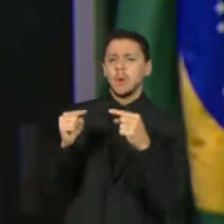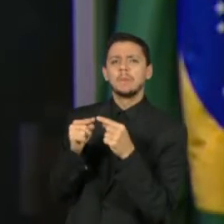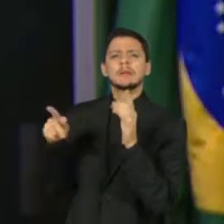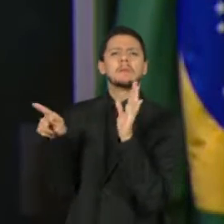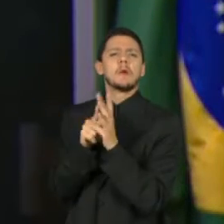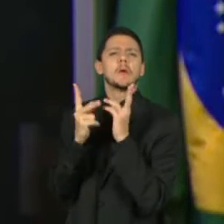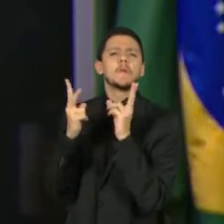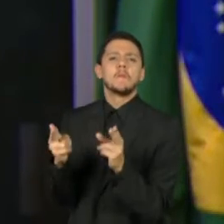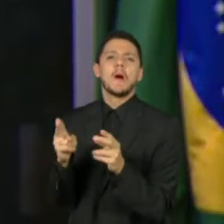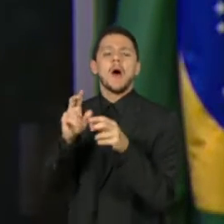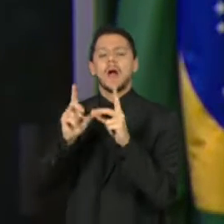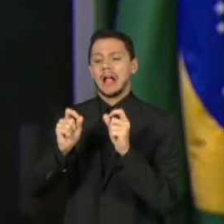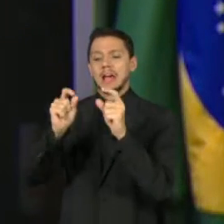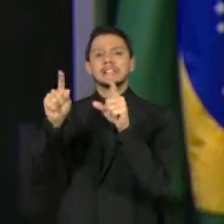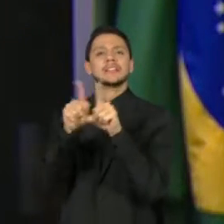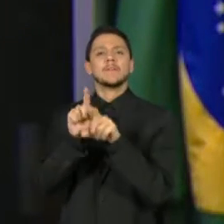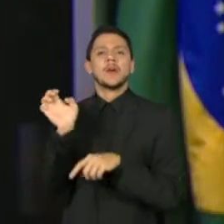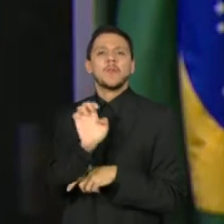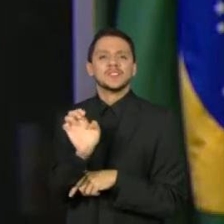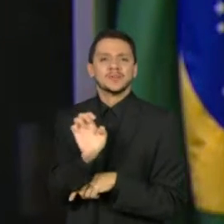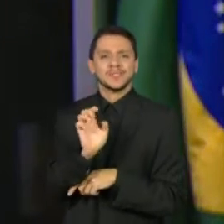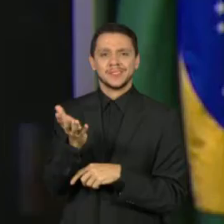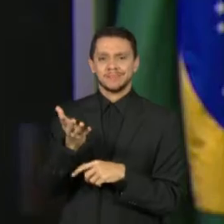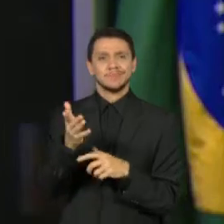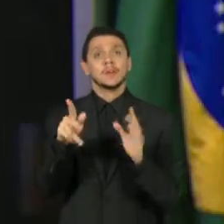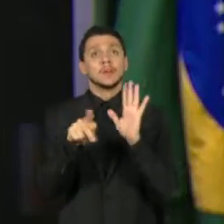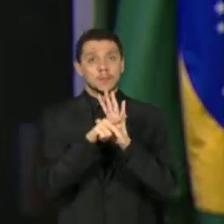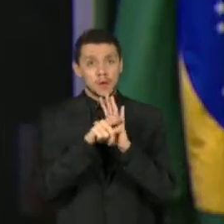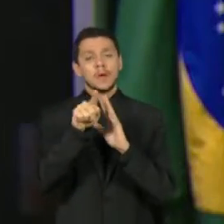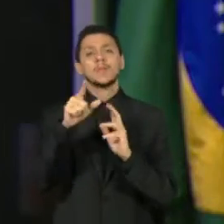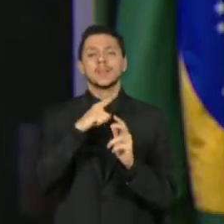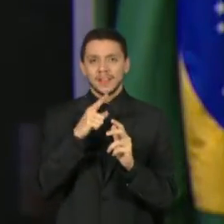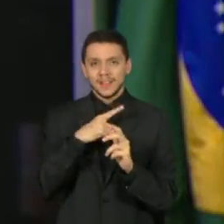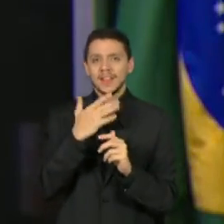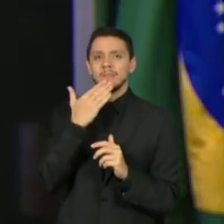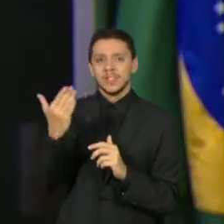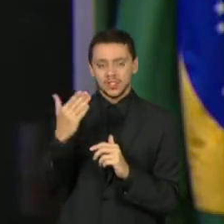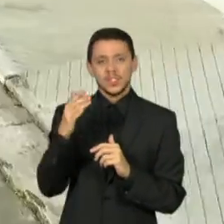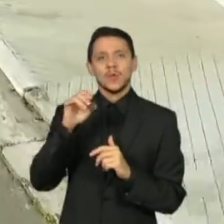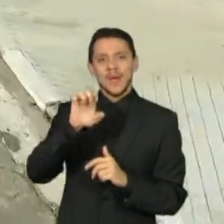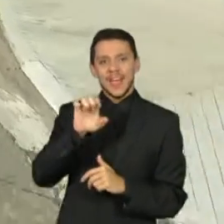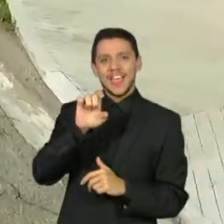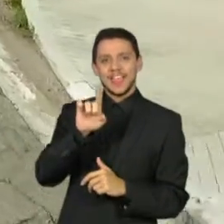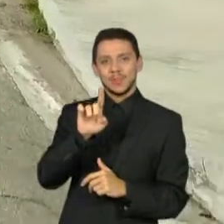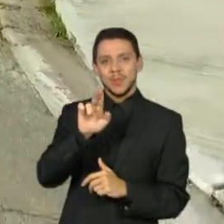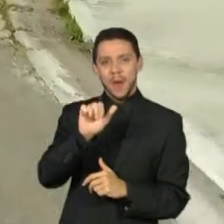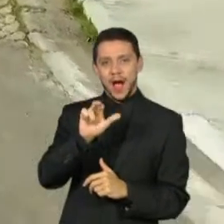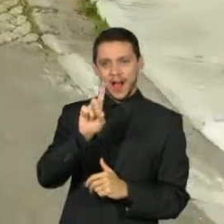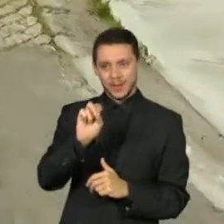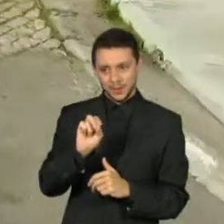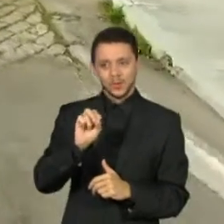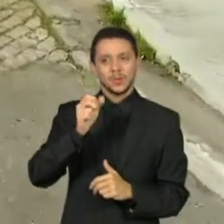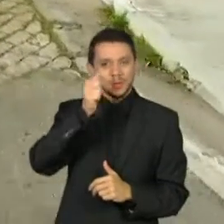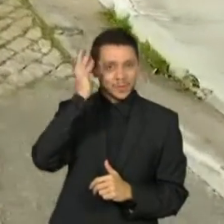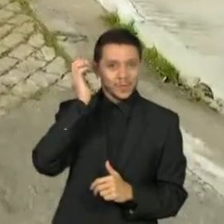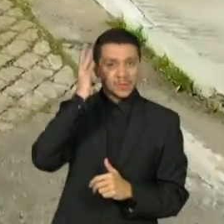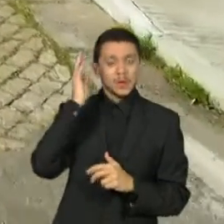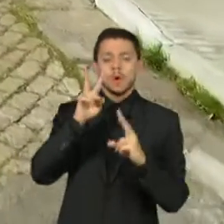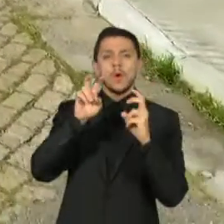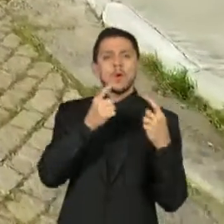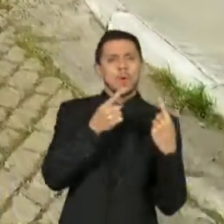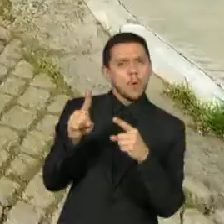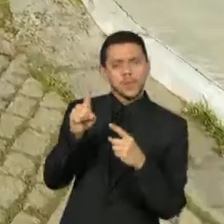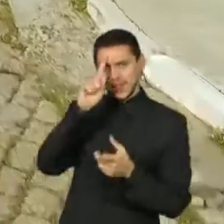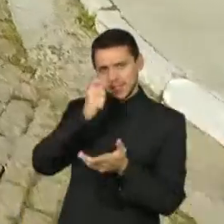de liminar feito pelo deputado Eduardo Bolsonaro contra a decisão do Detran de São Paulo de